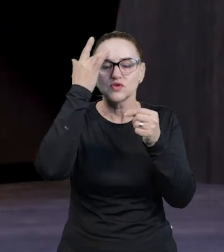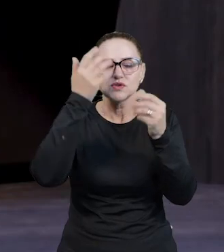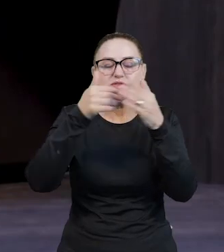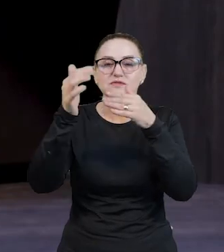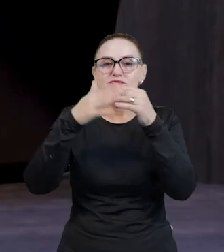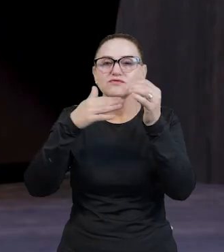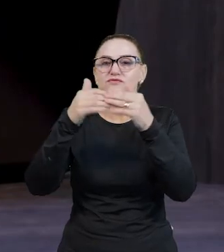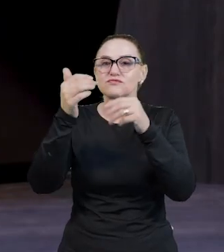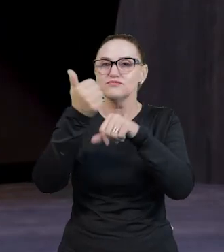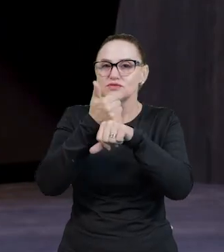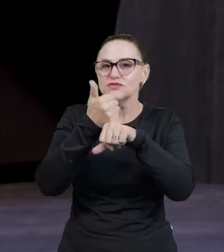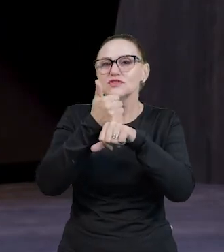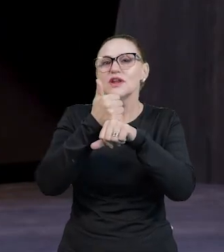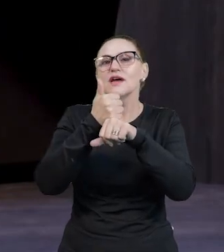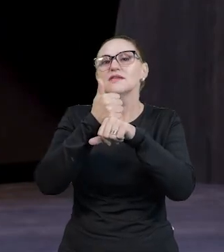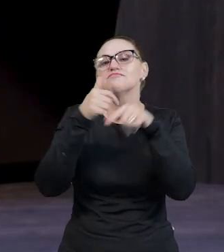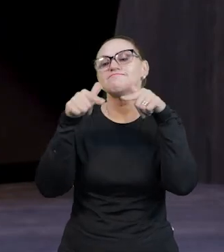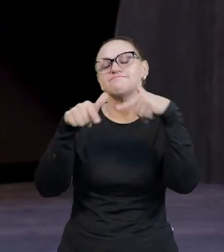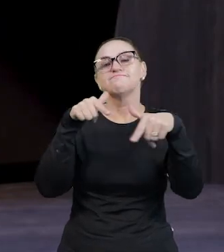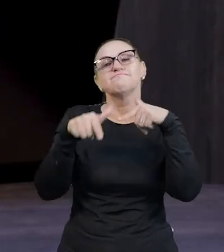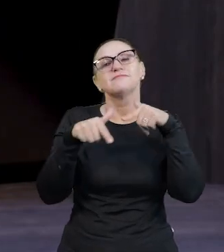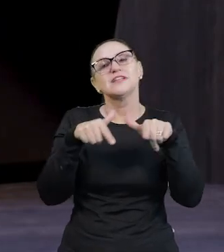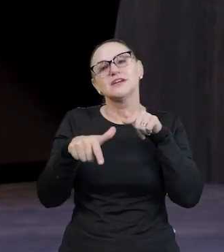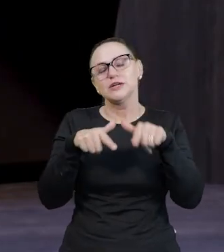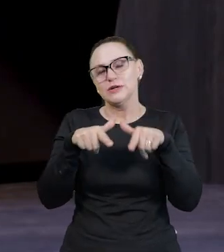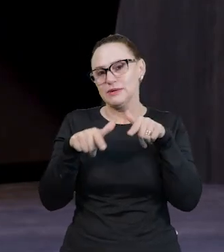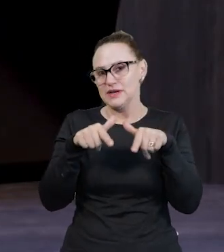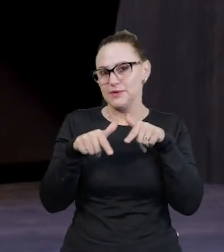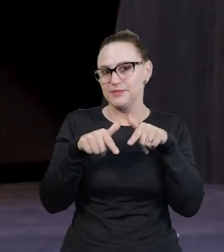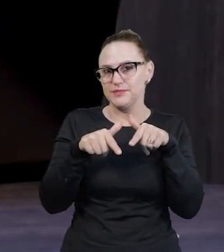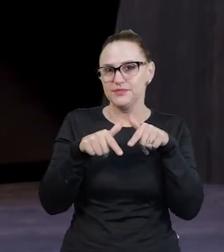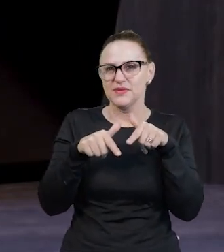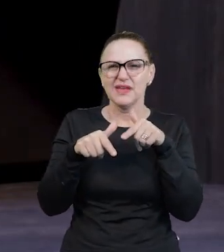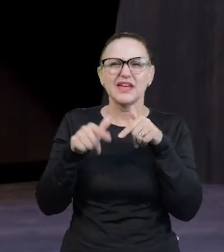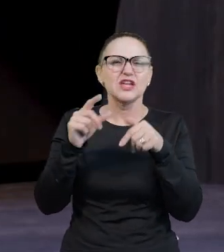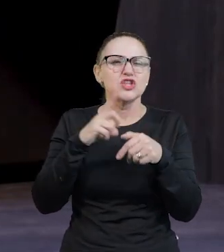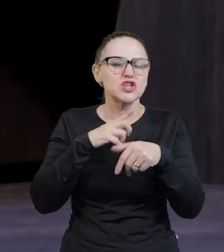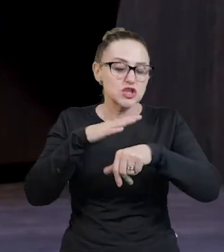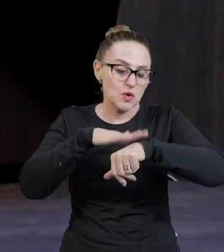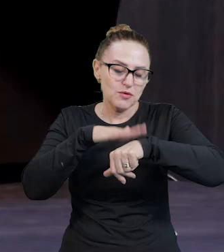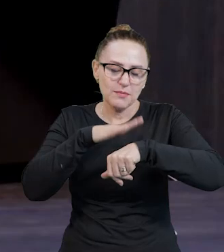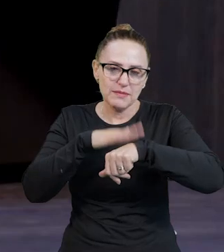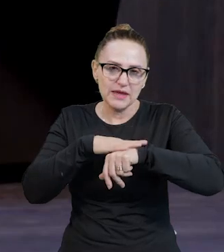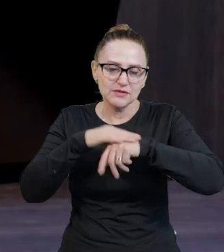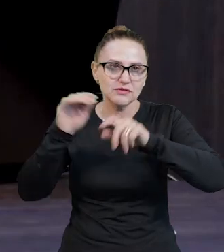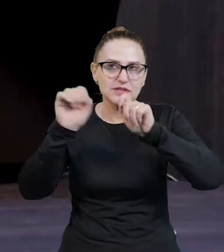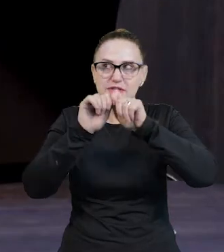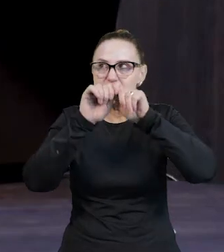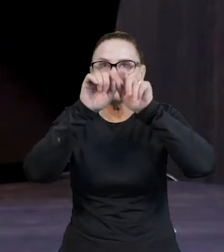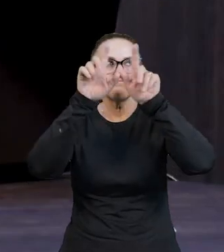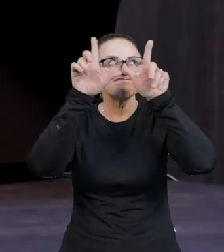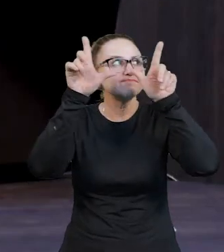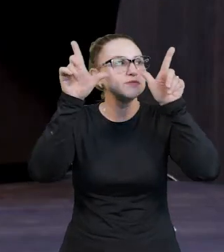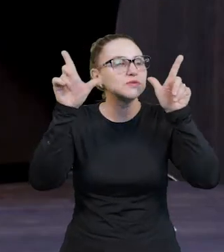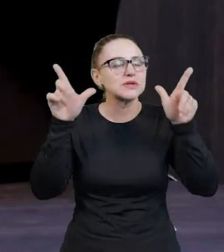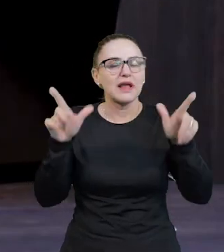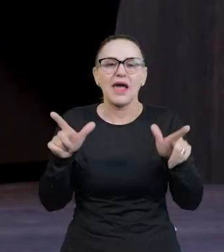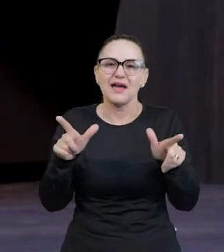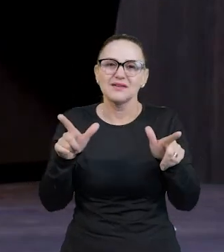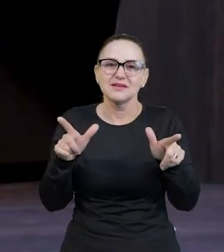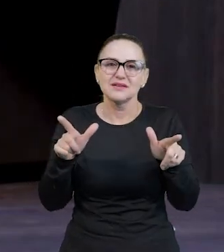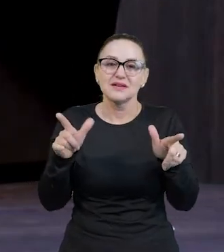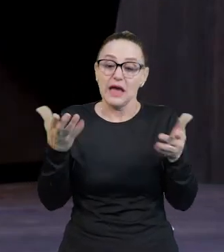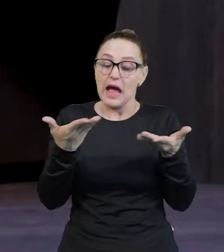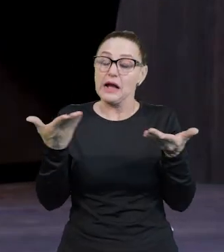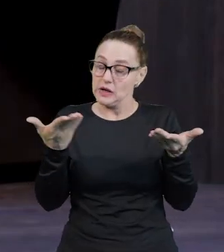Nós tivemos momentos em que isso era tão explícito quanto está sendo agora, e sempre